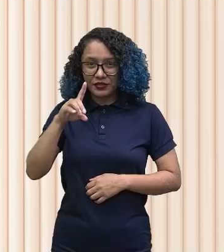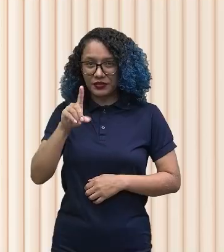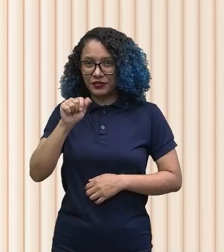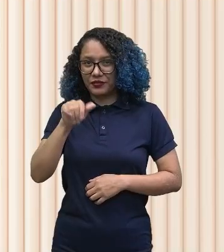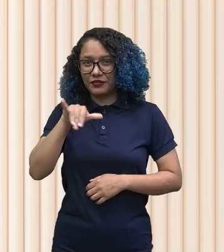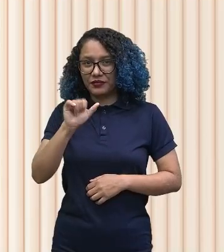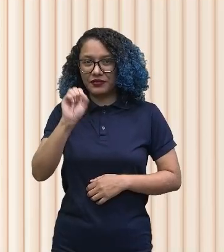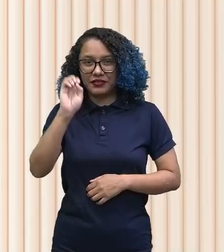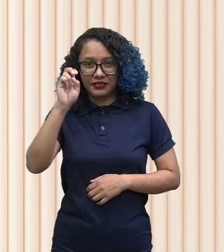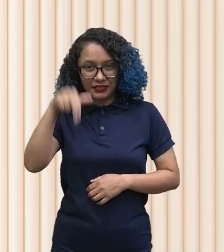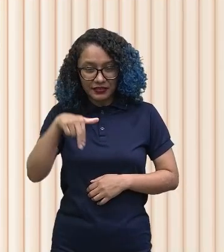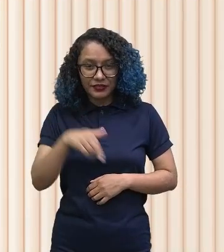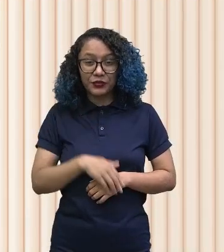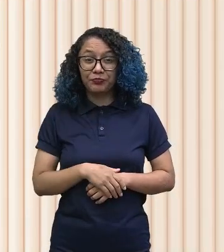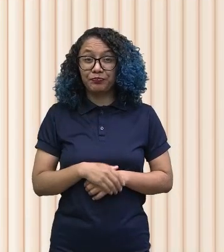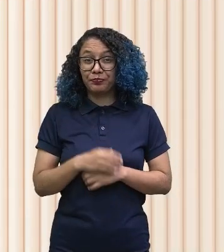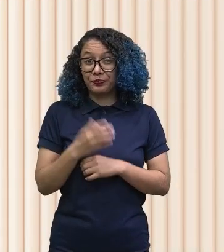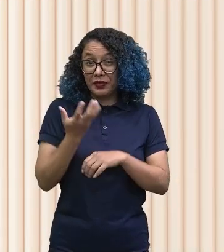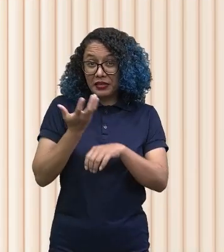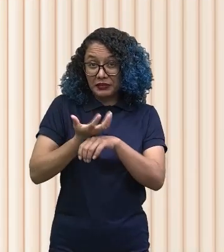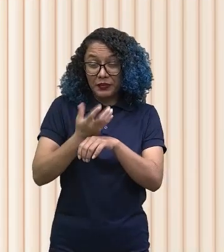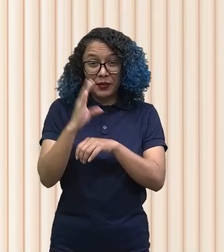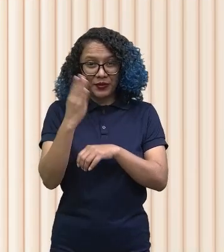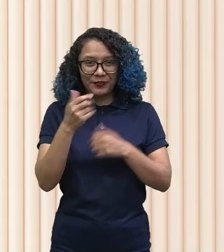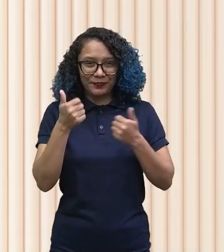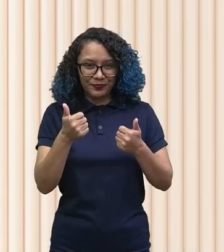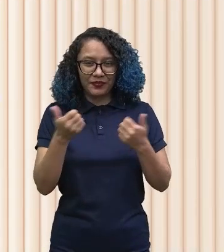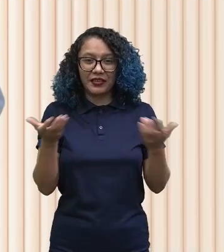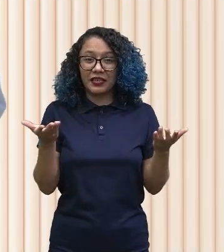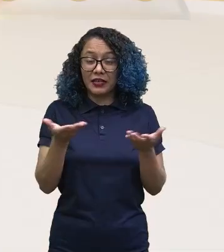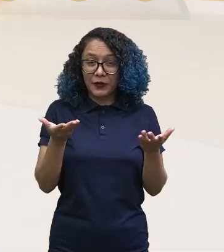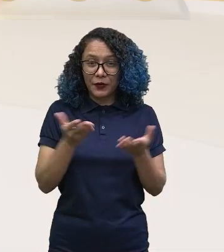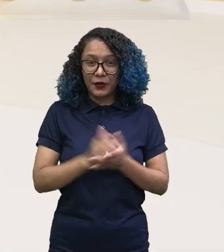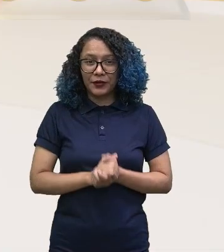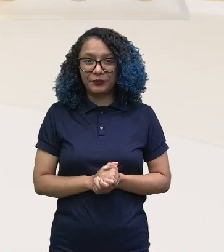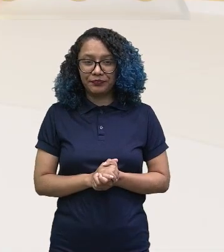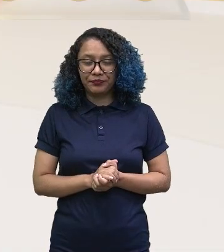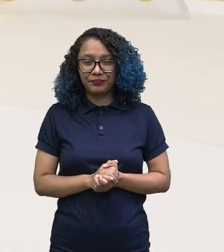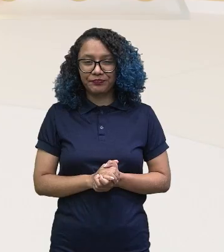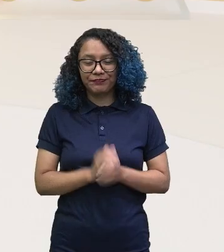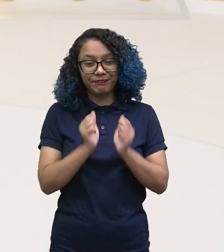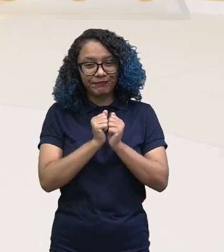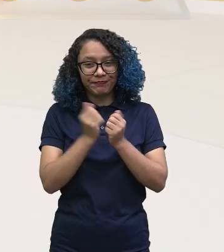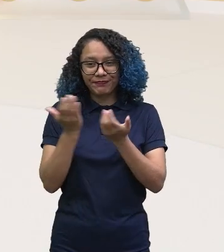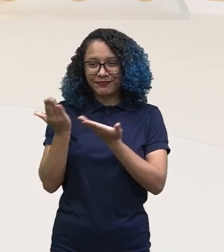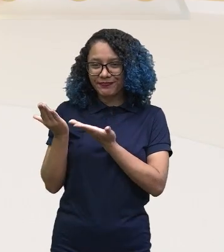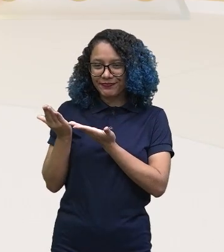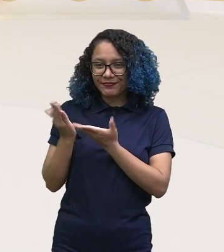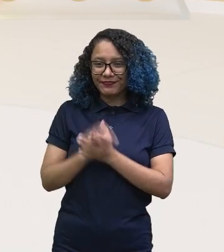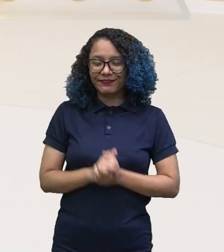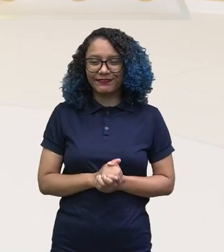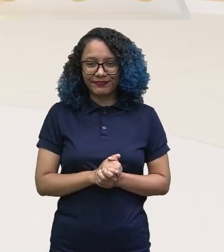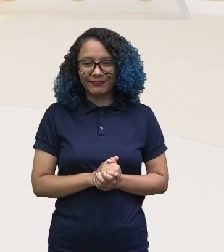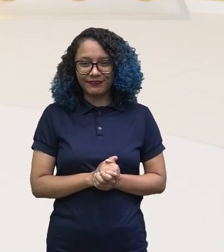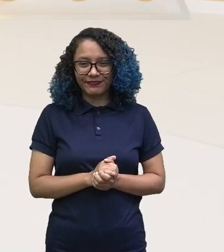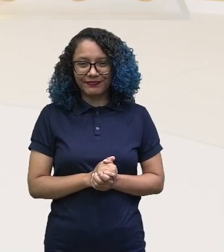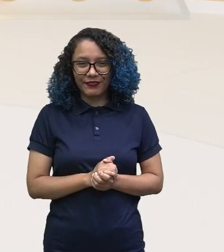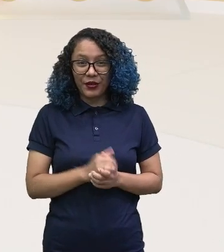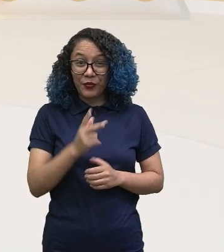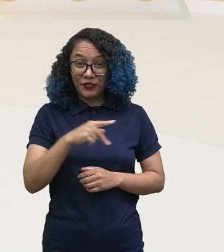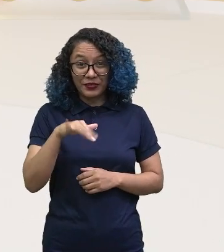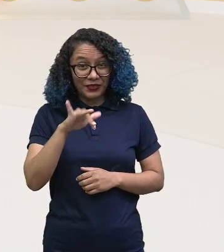Daisson Jardim, de Biologia, e eu estou aqui neste momento com a professora Yara.